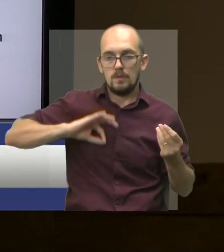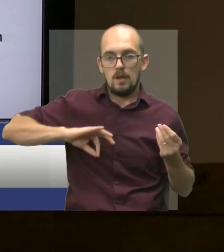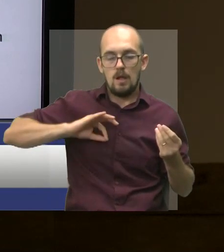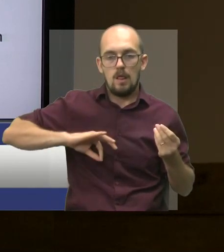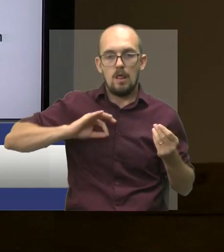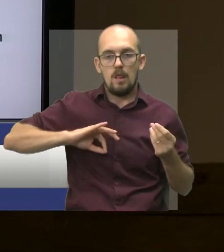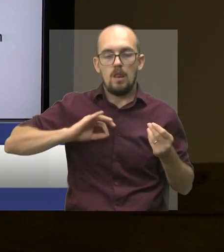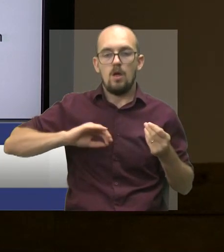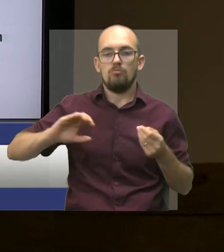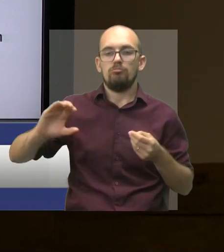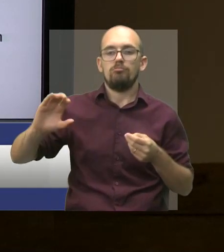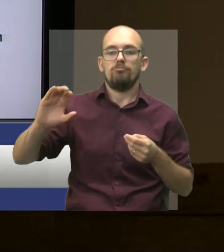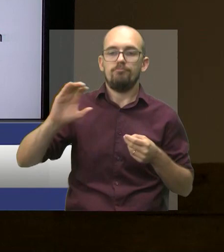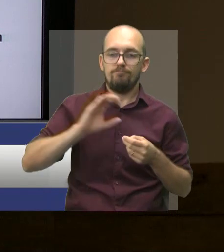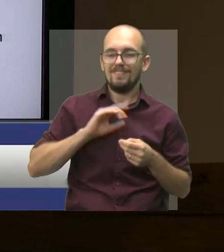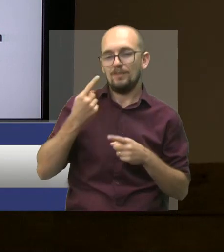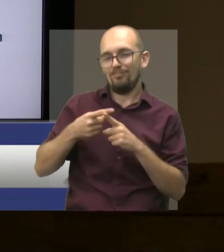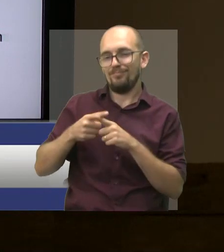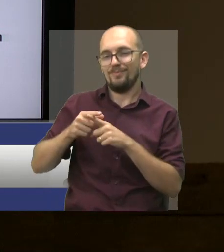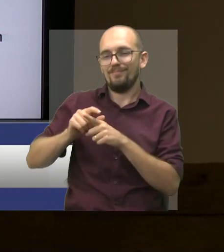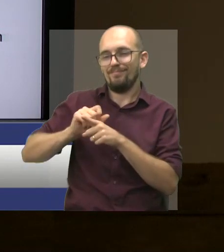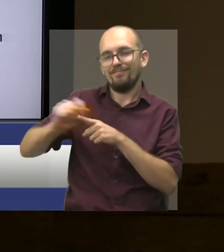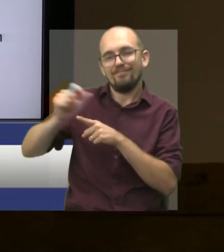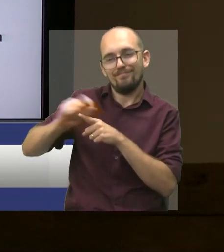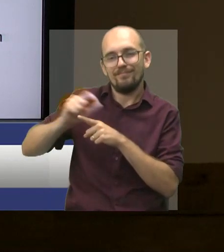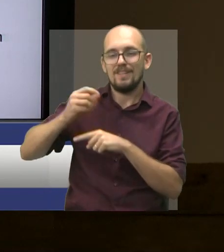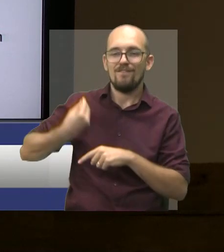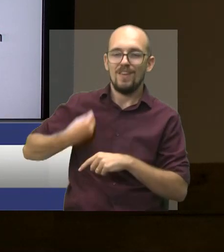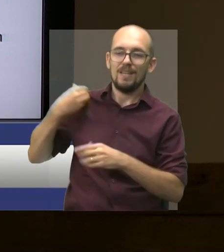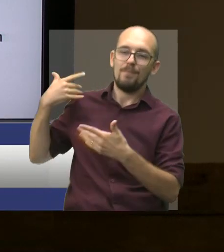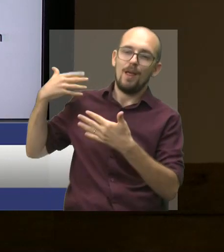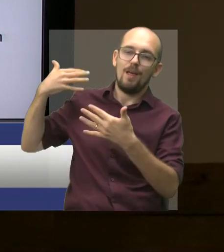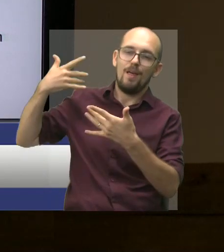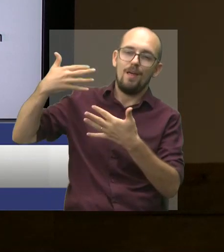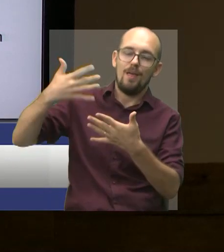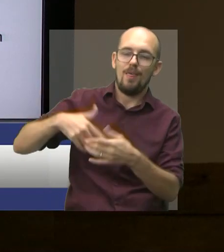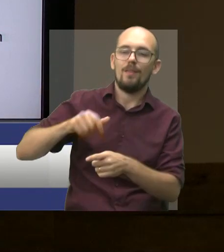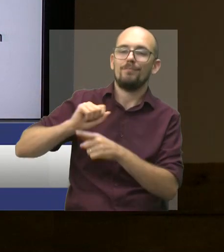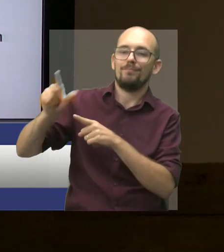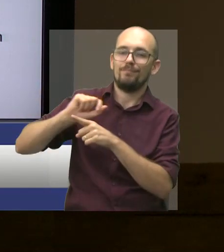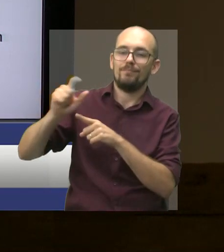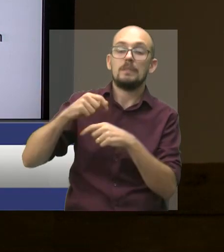suas contribuições, de toda a sua vida laboral, você vai ter que trabalhar 40 anos.